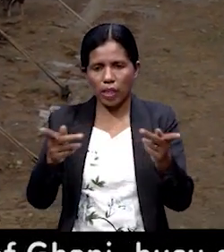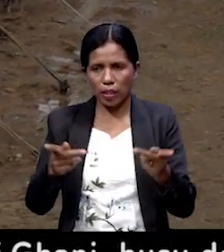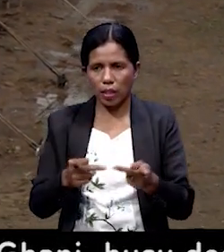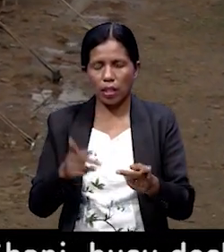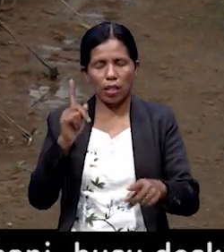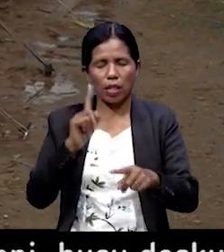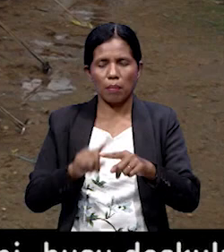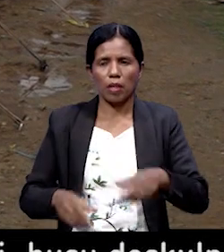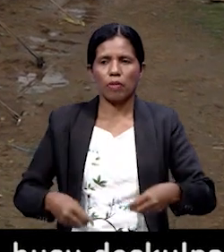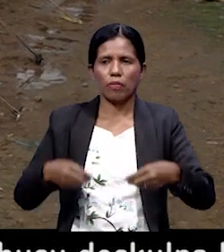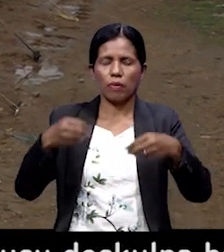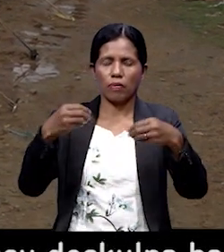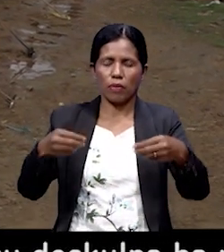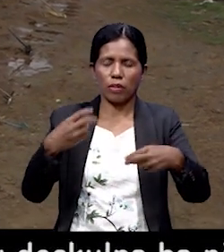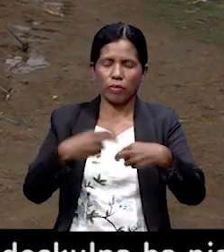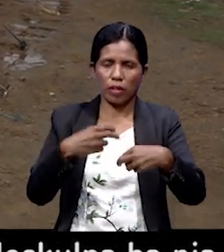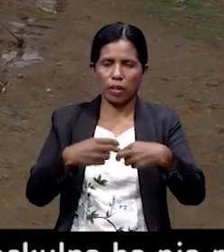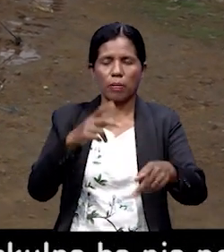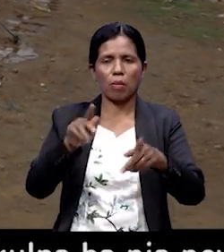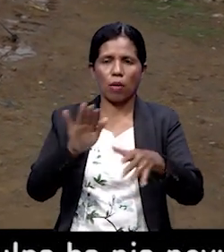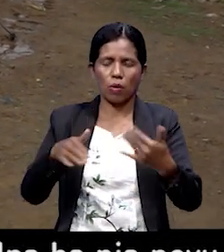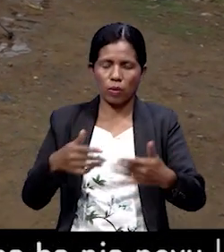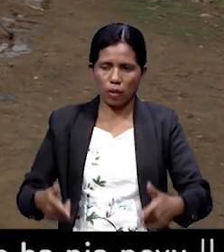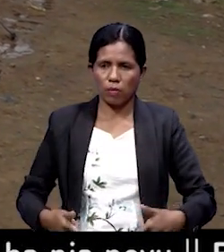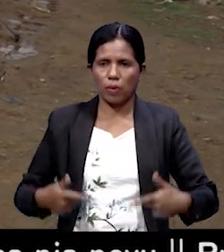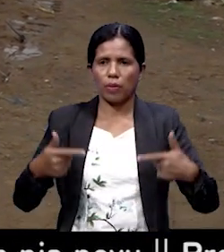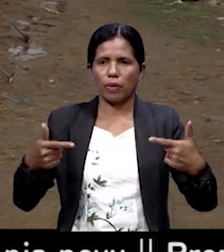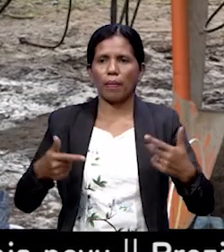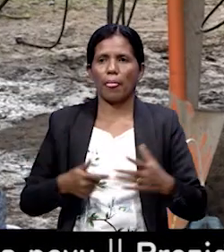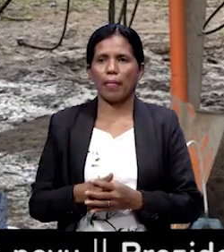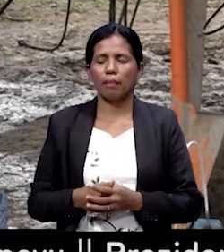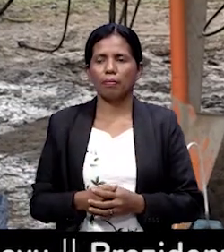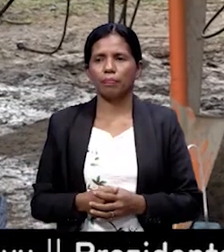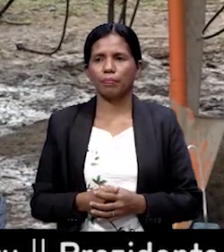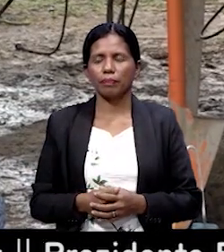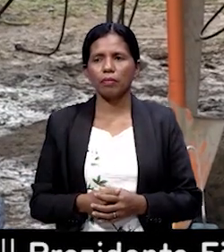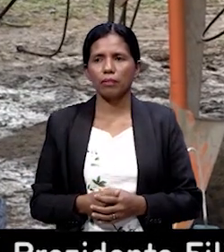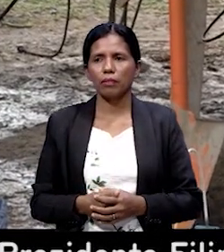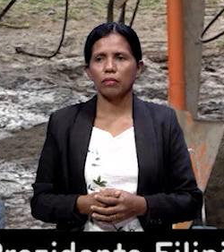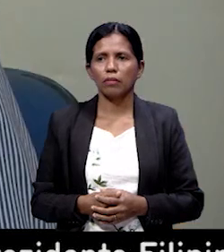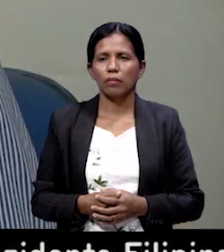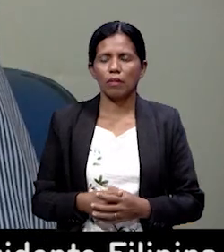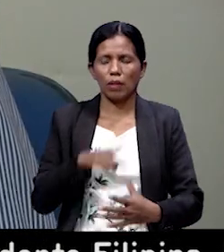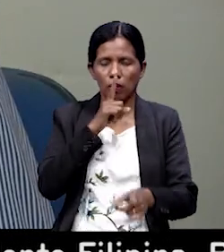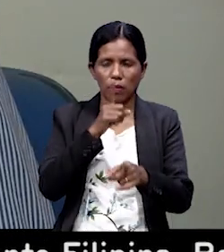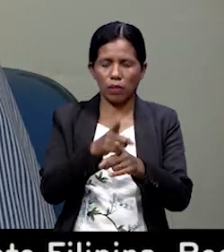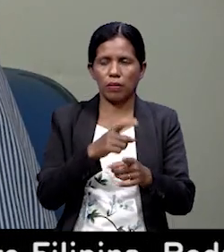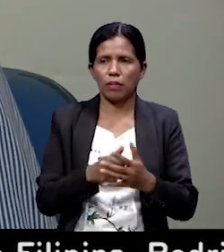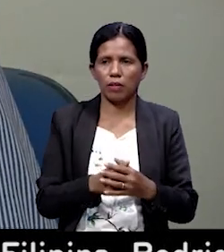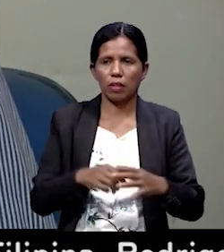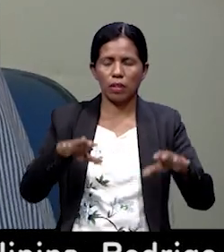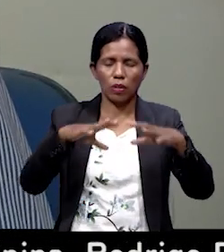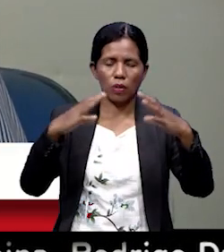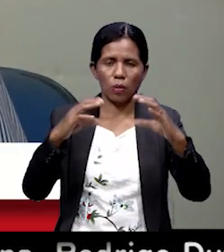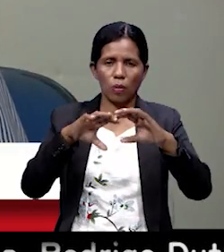bele implica ba comunidade Nemores. Em geral, levantamento neve comissão ideal,